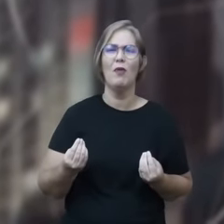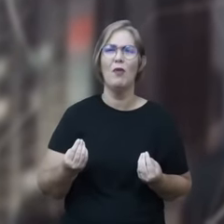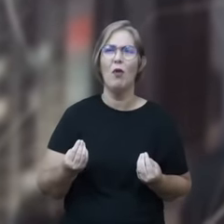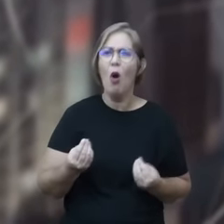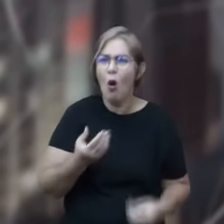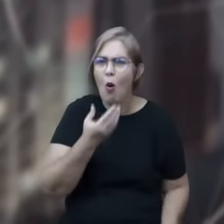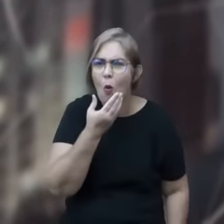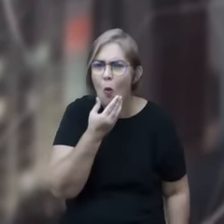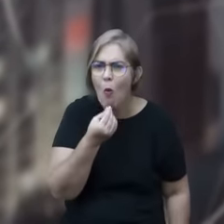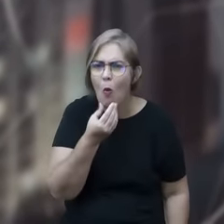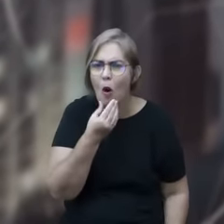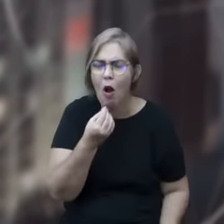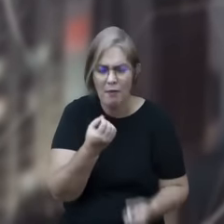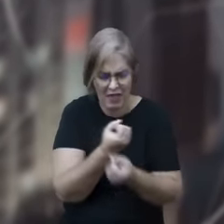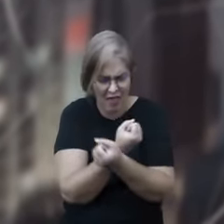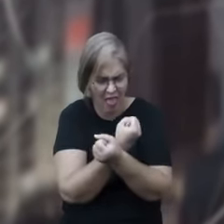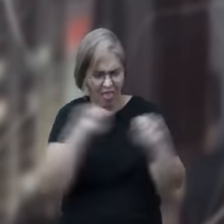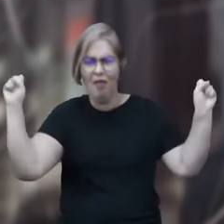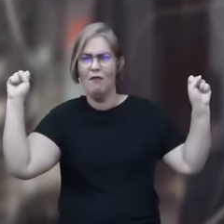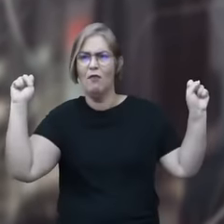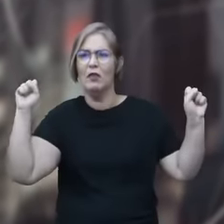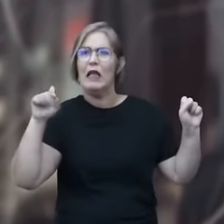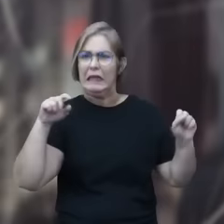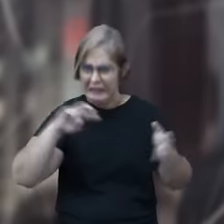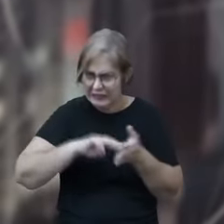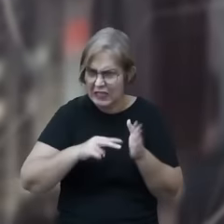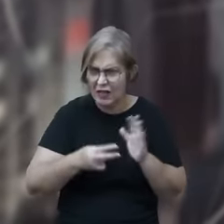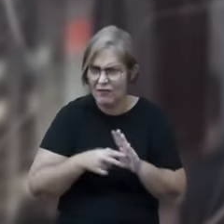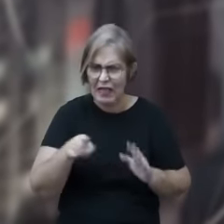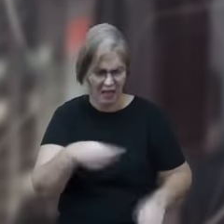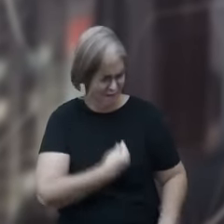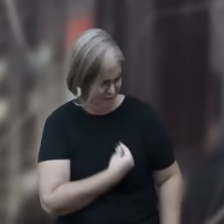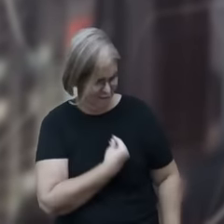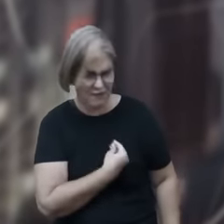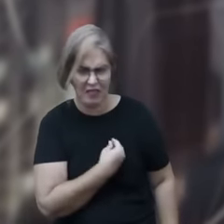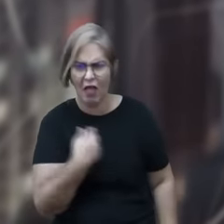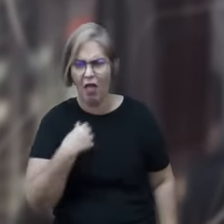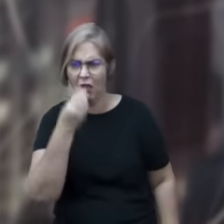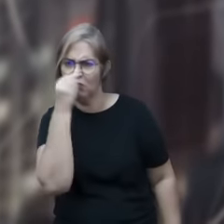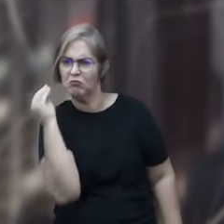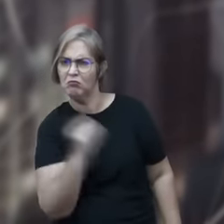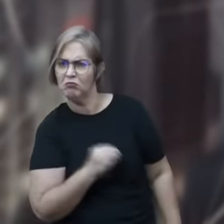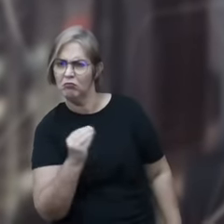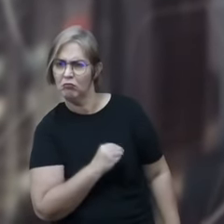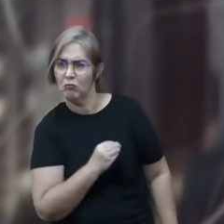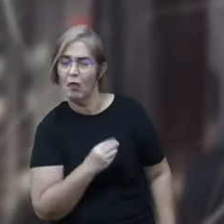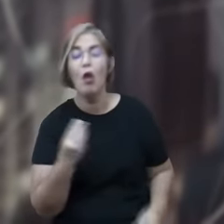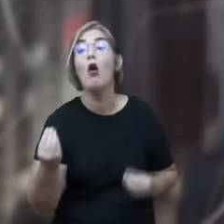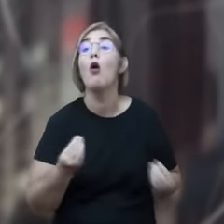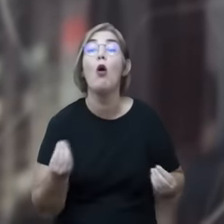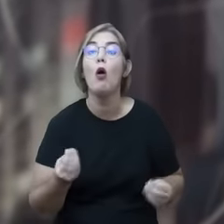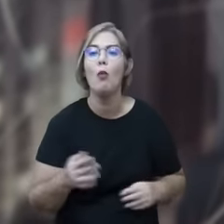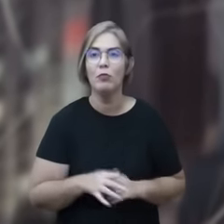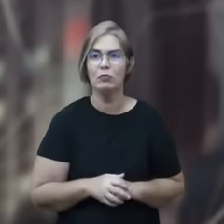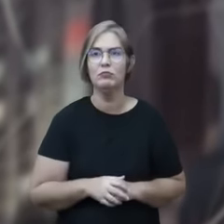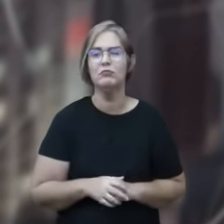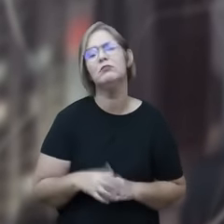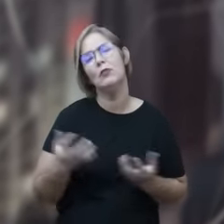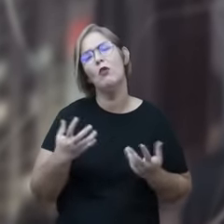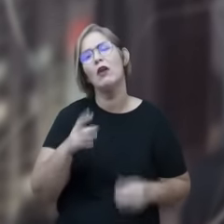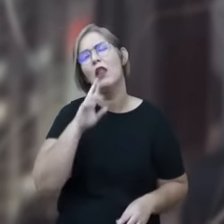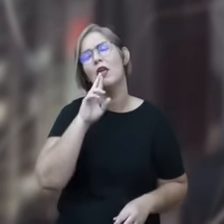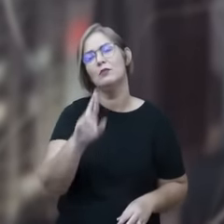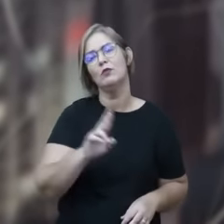indiferente à vida assim. Mas o que que seria então esse homem eh revoltado e as as virtudes de um homem